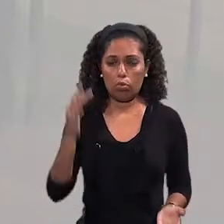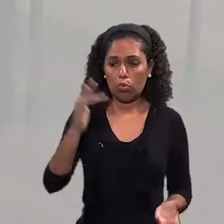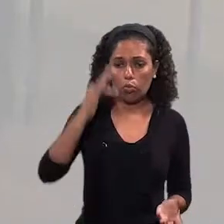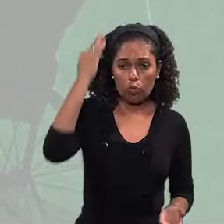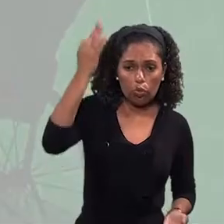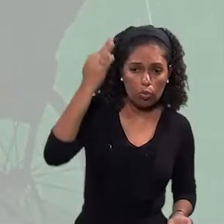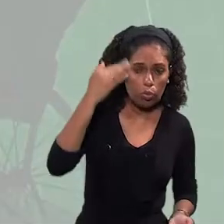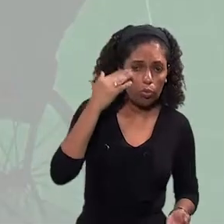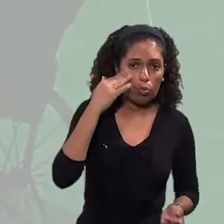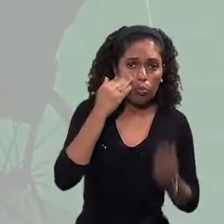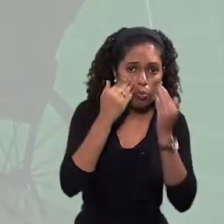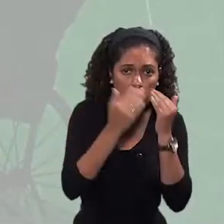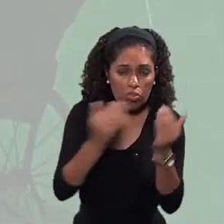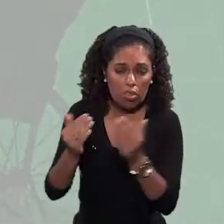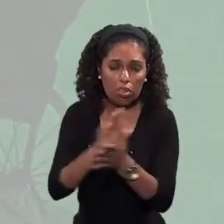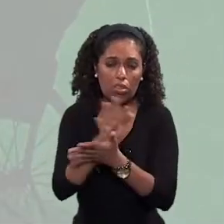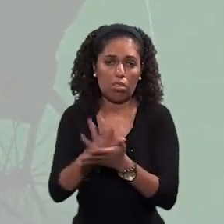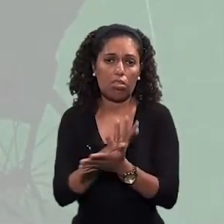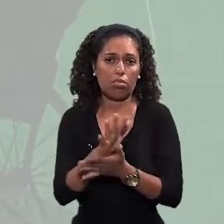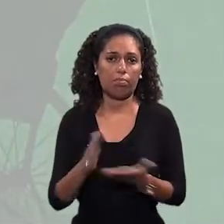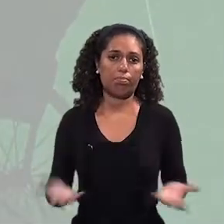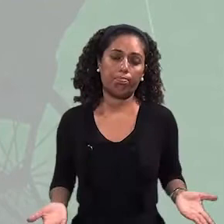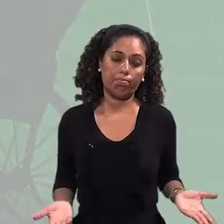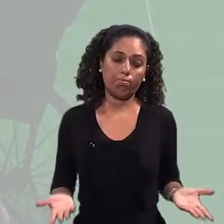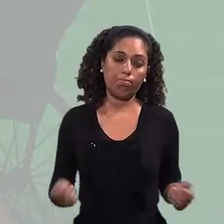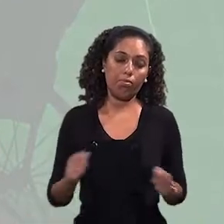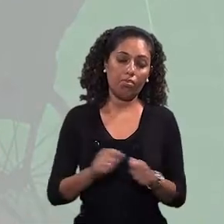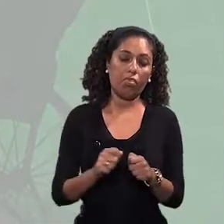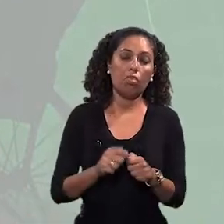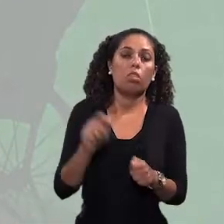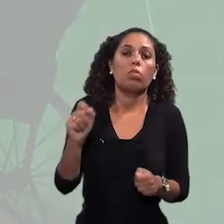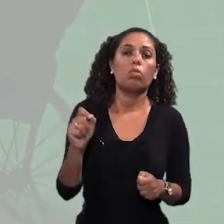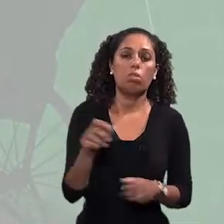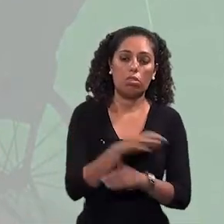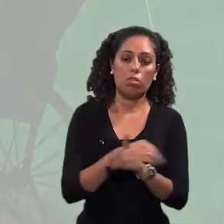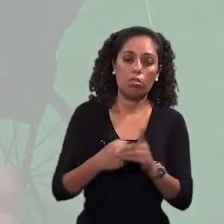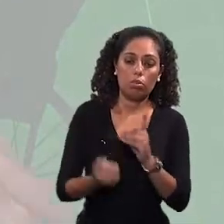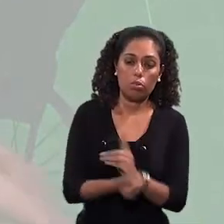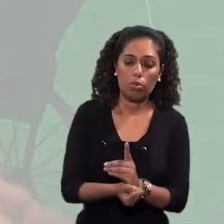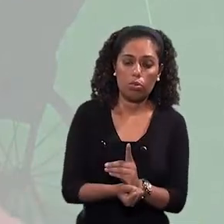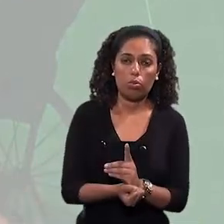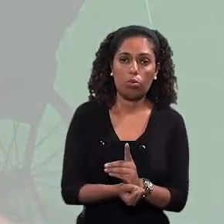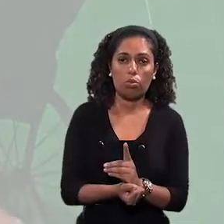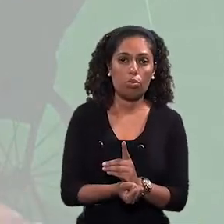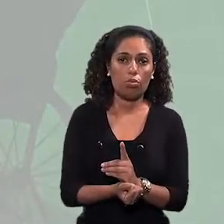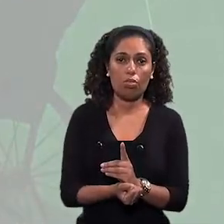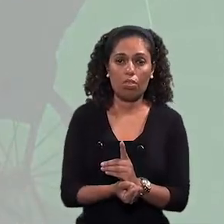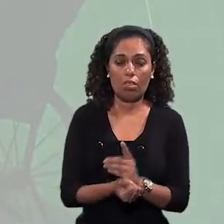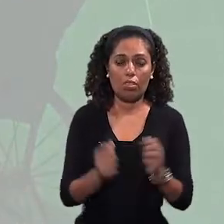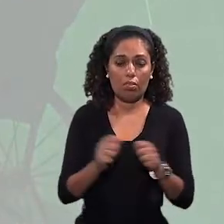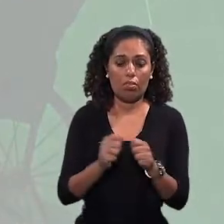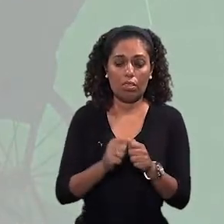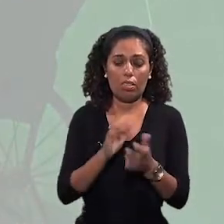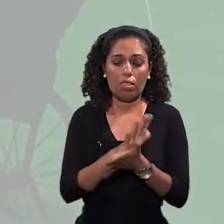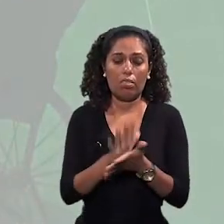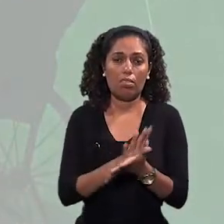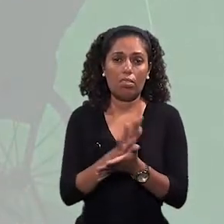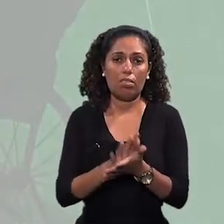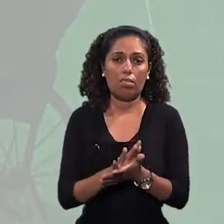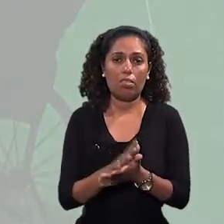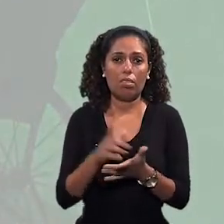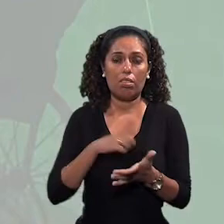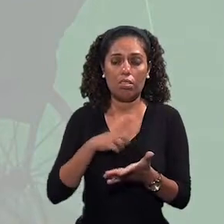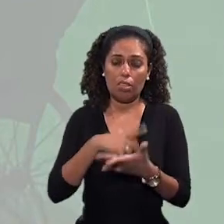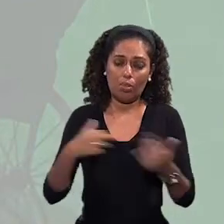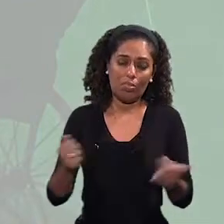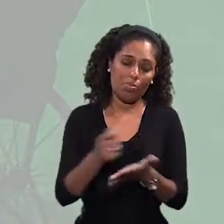frente. Isso permite com que a comoção social não haja corretamente. Quer dizer,